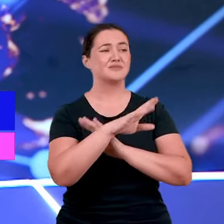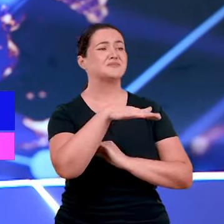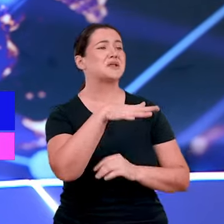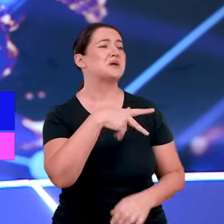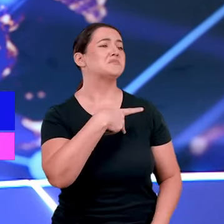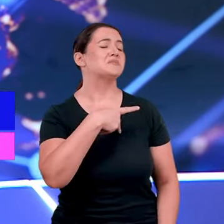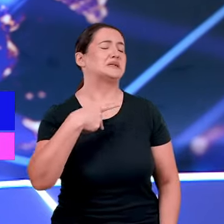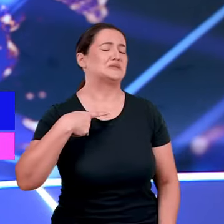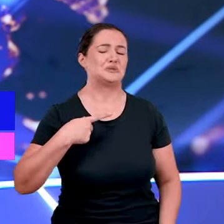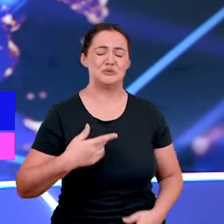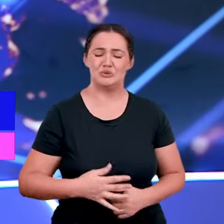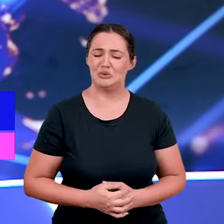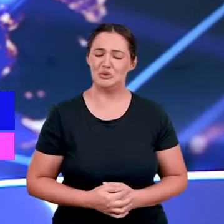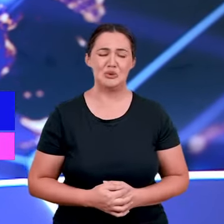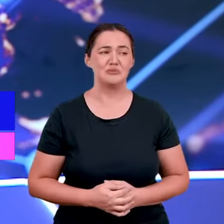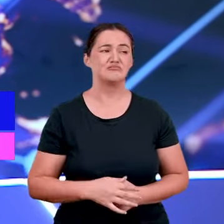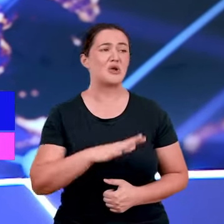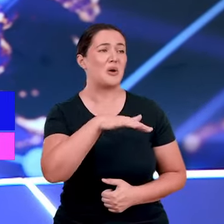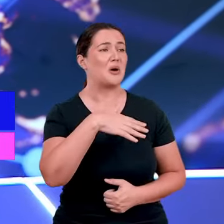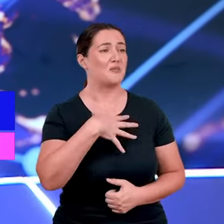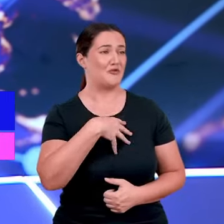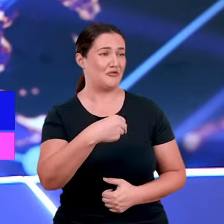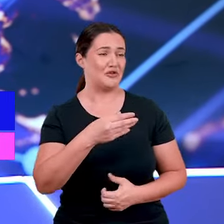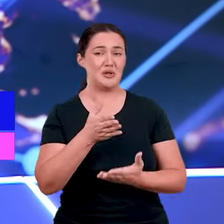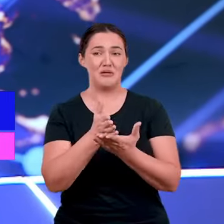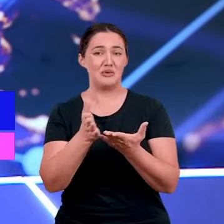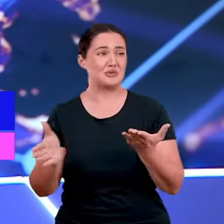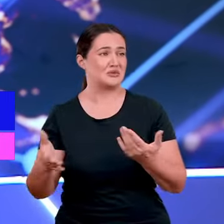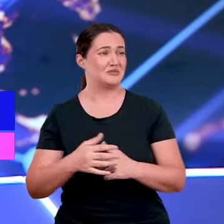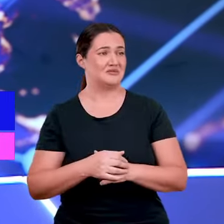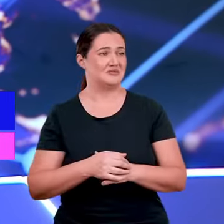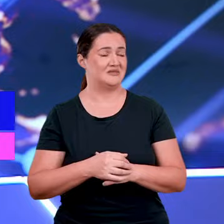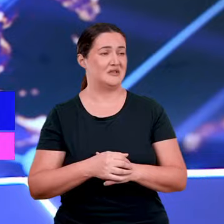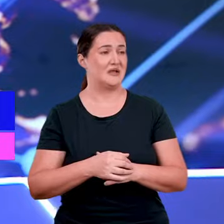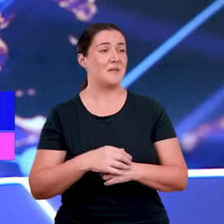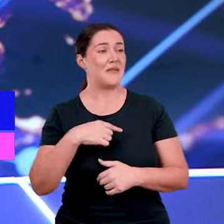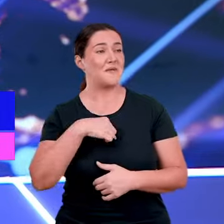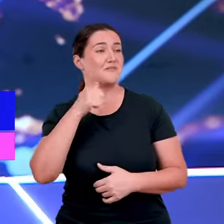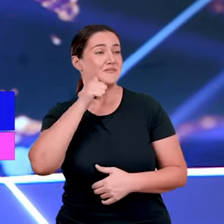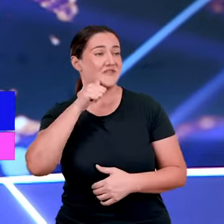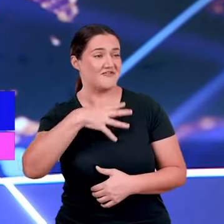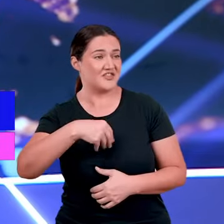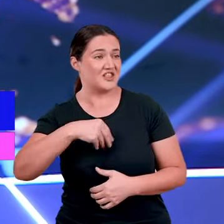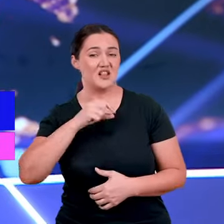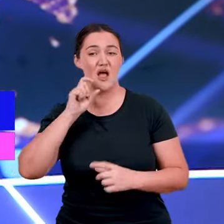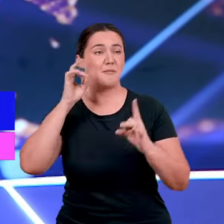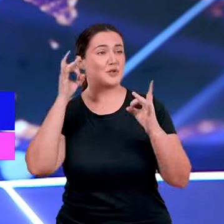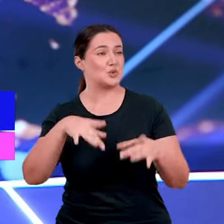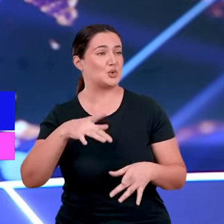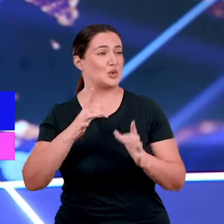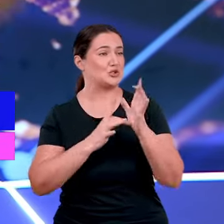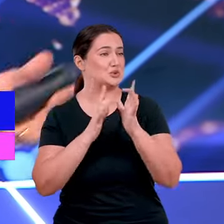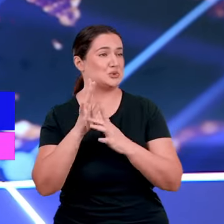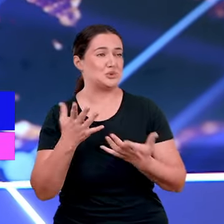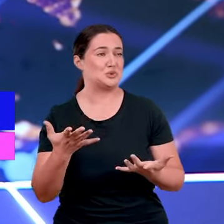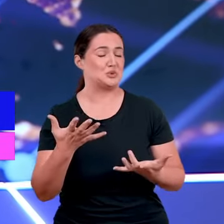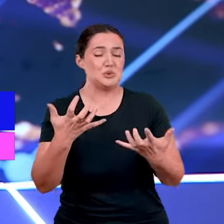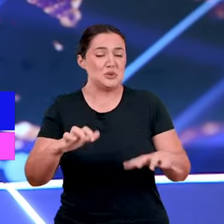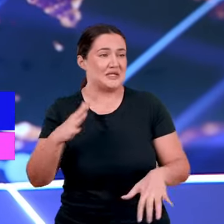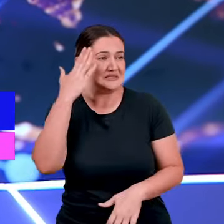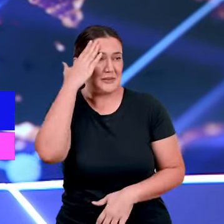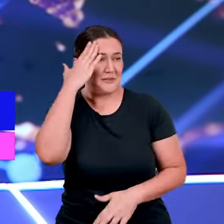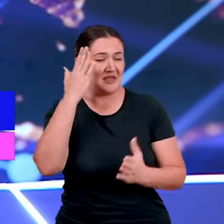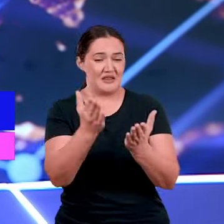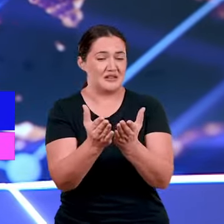pastor, alguém da minha família não está na igreja, meu filho não está na igreja, minha filha saiu da igreja, abandonou a Jesus, abandonou a